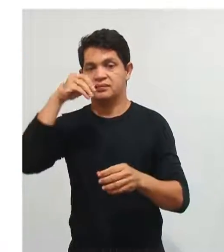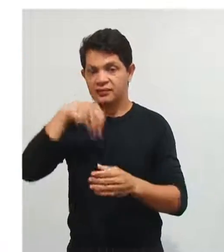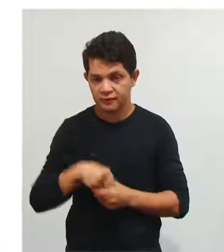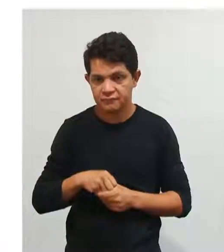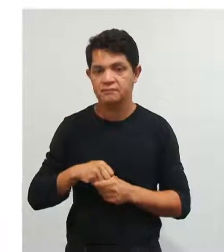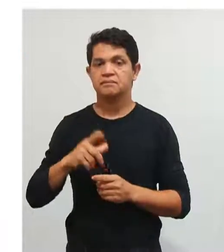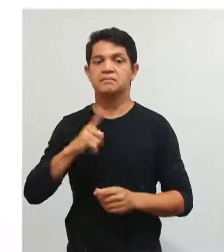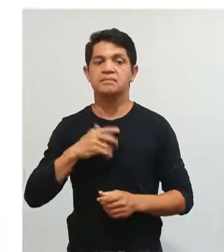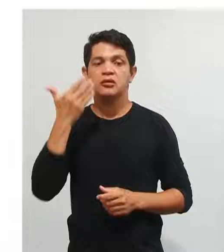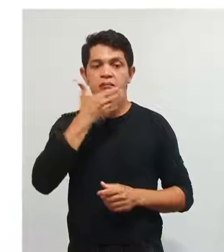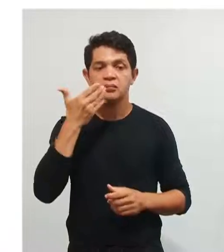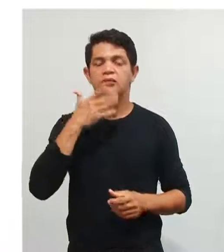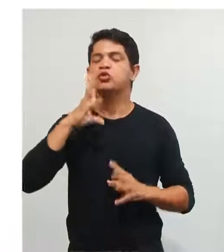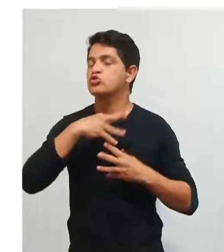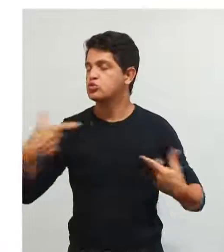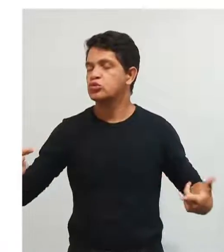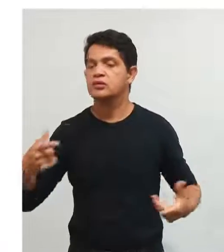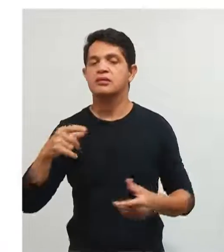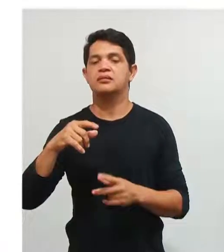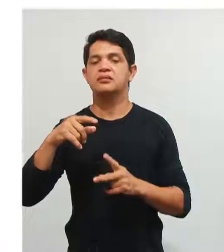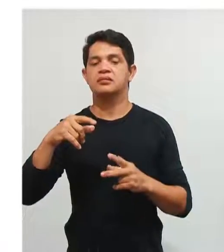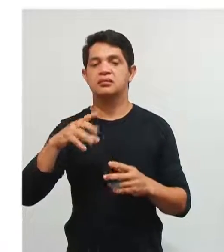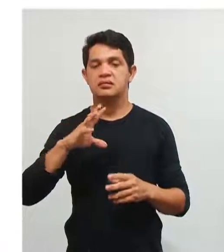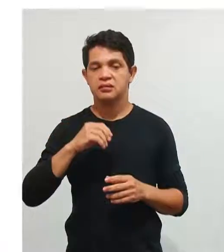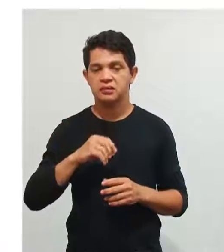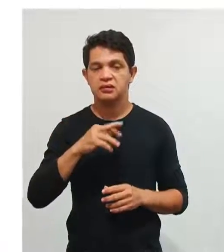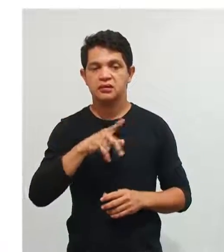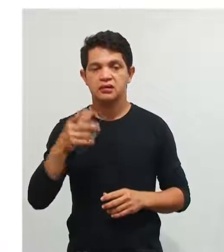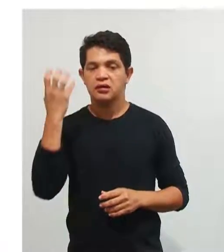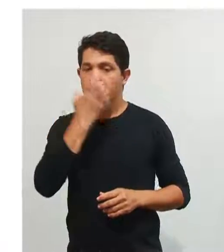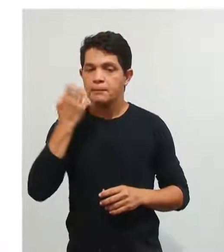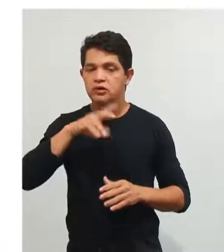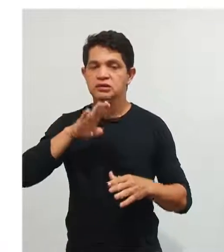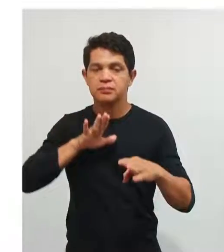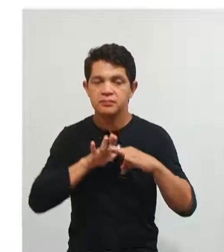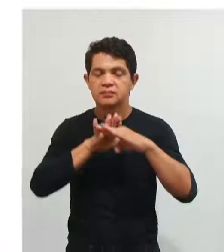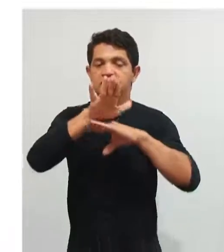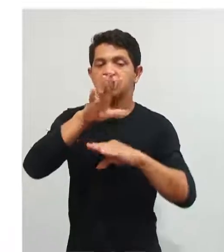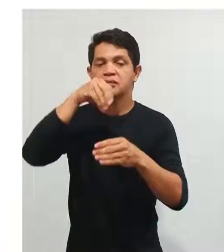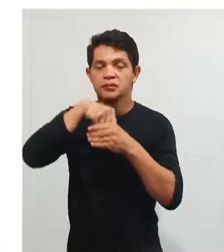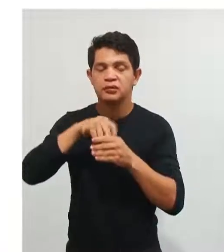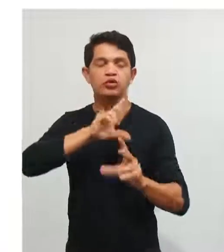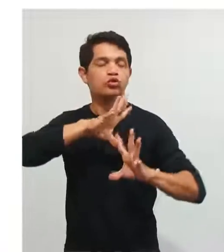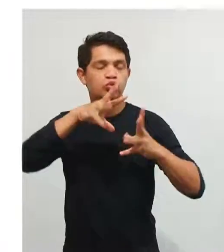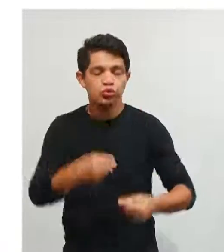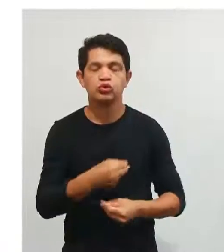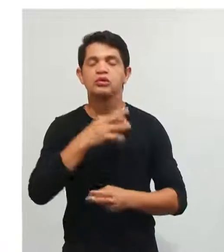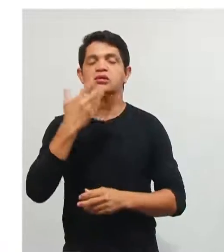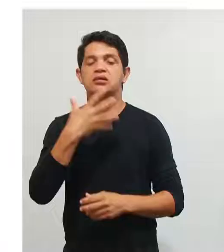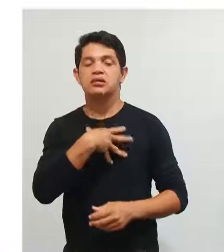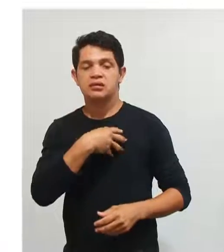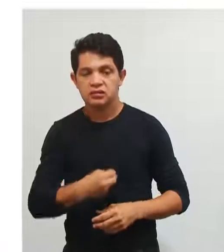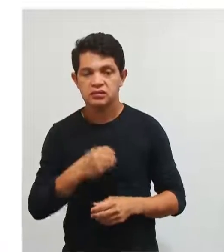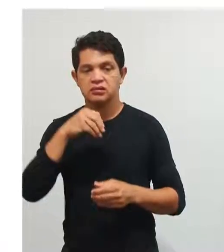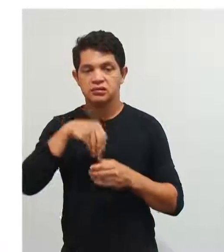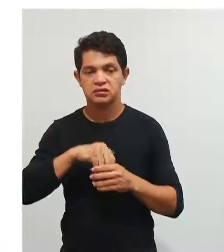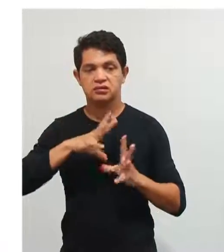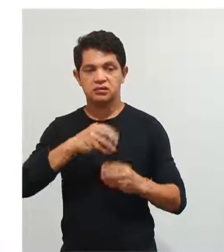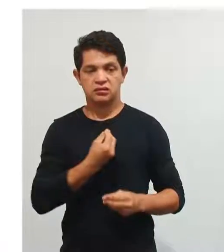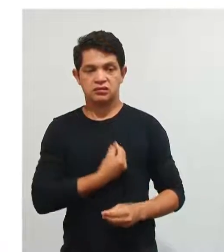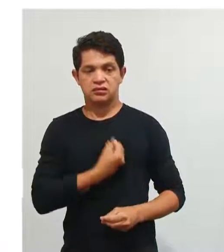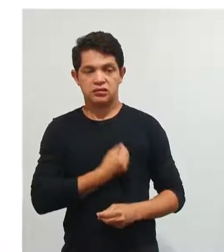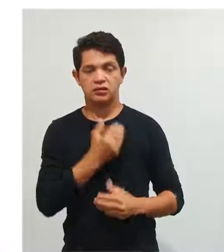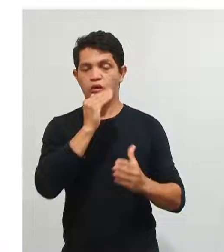e Lilian, Vanusa, Sérgio Reis, Martinha, The Fevers, Rosemary